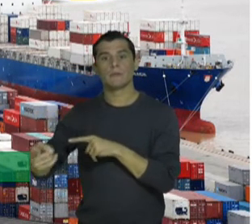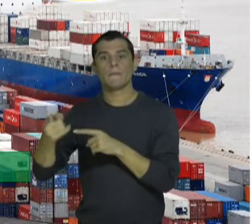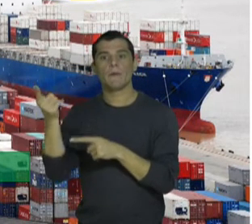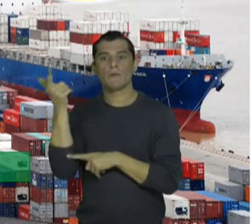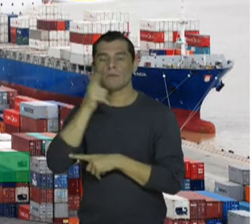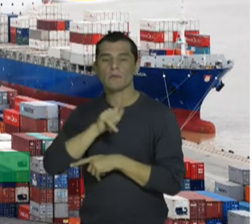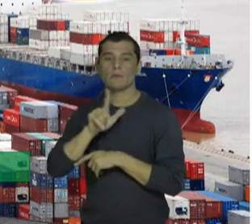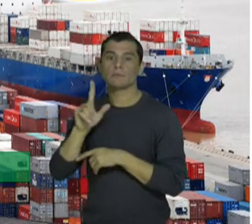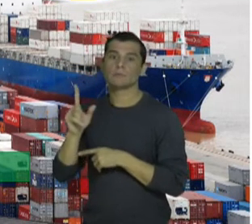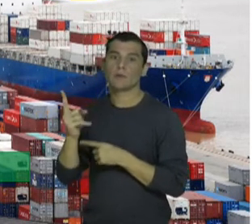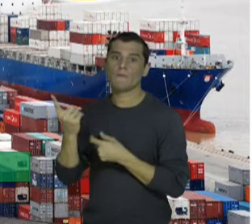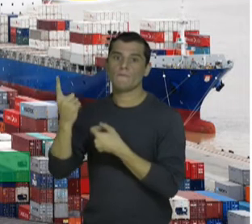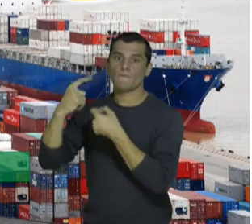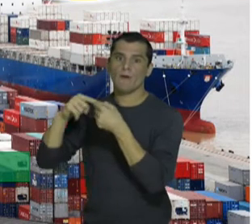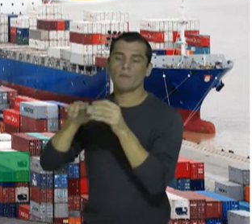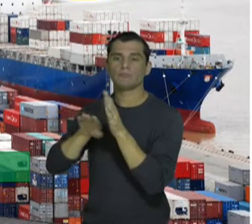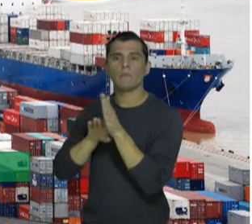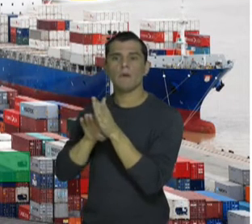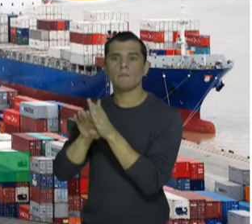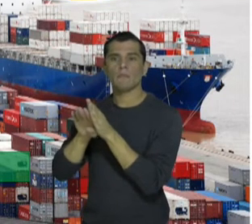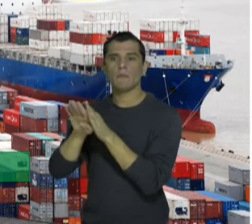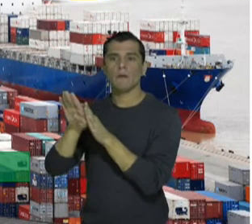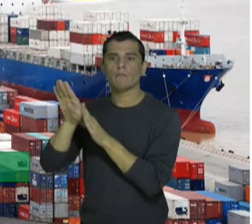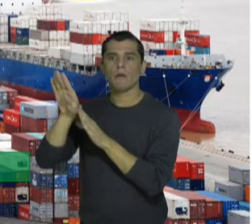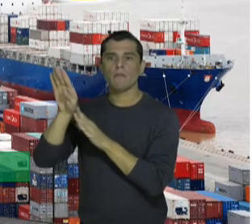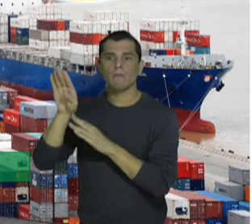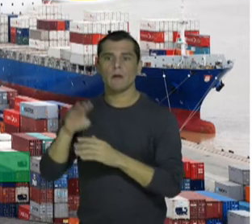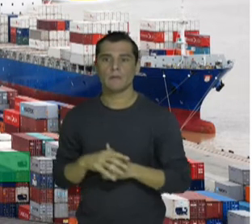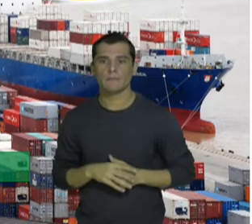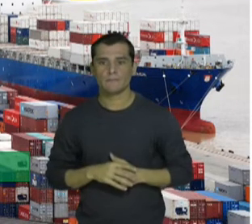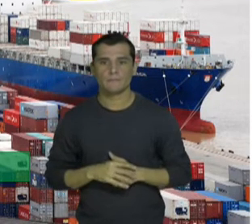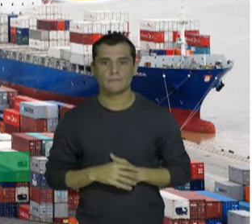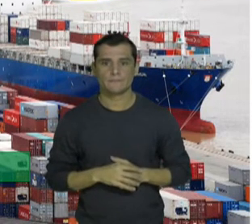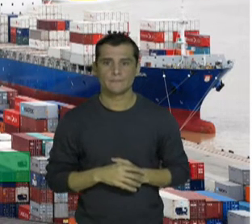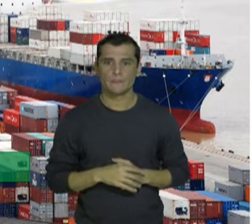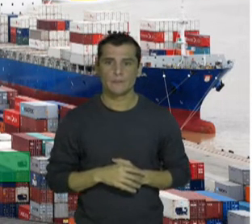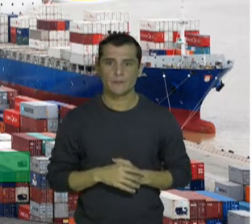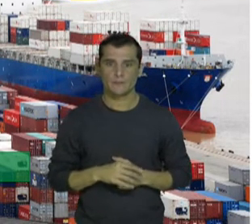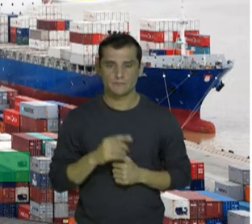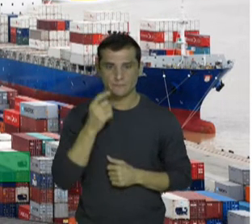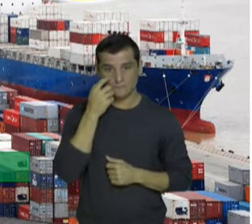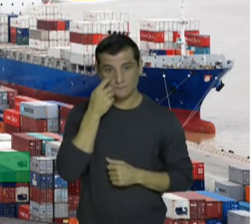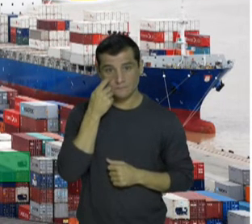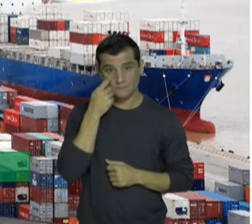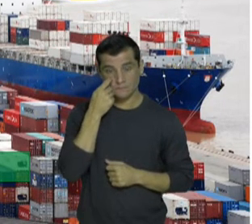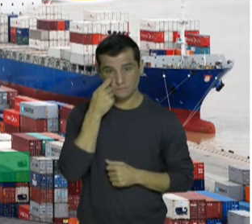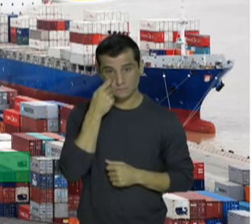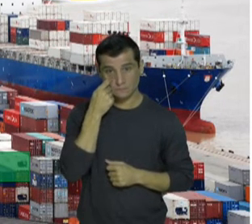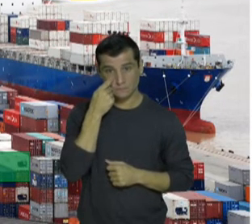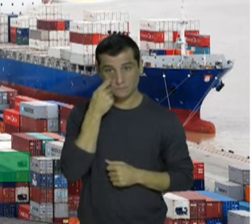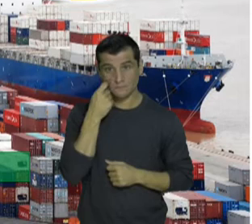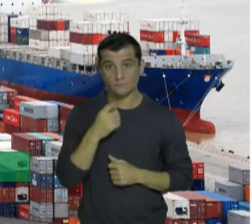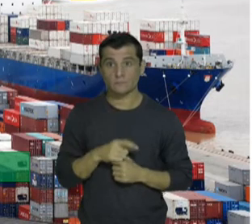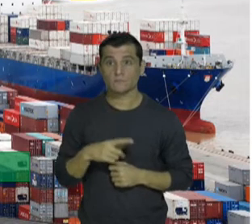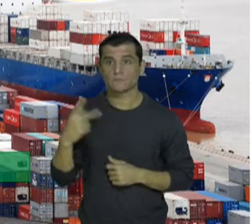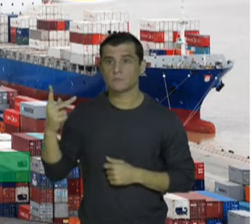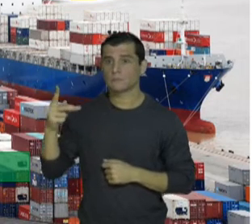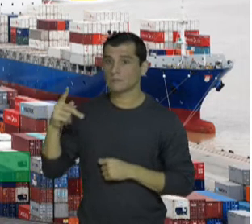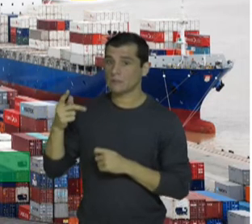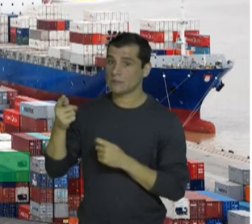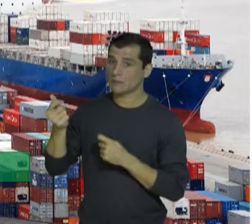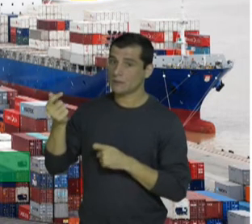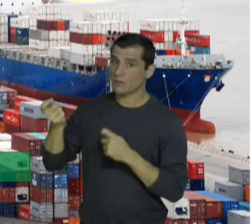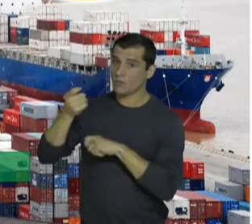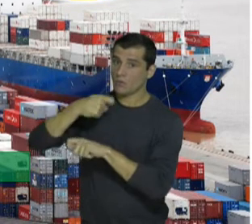recuperou e em amplo crescimento o trade mundial de todos os setores da economia